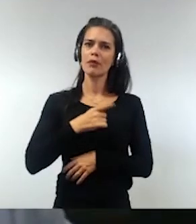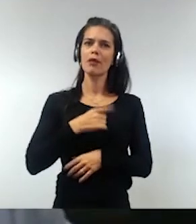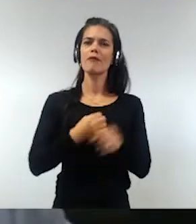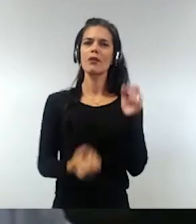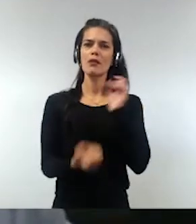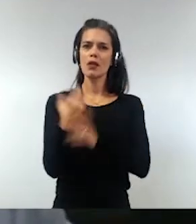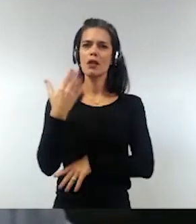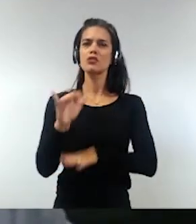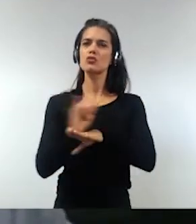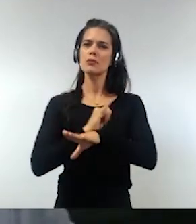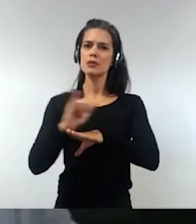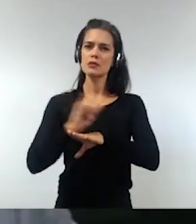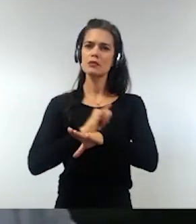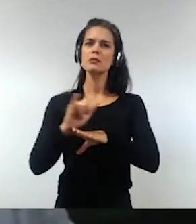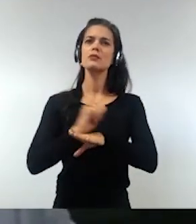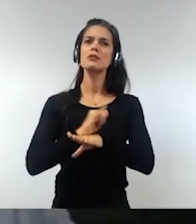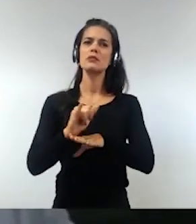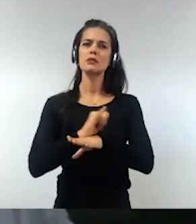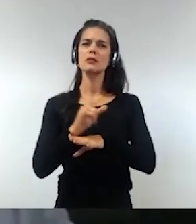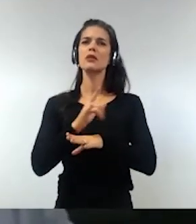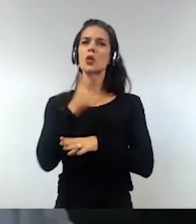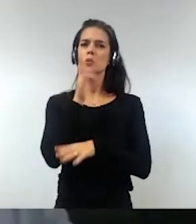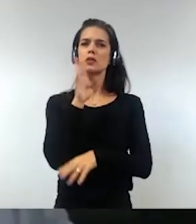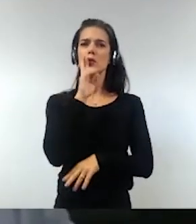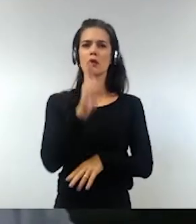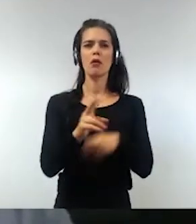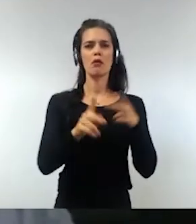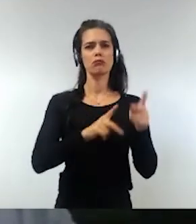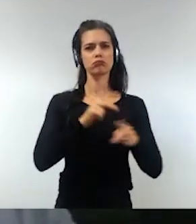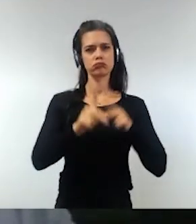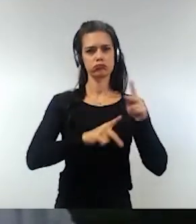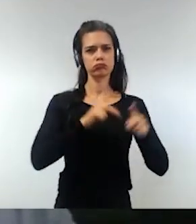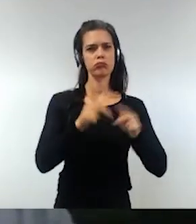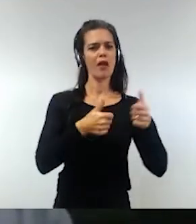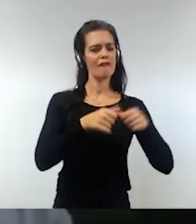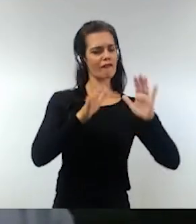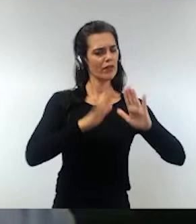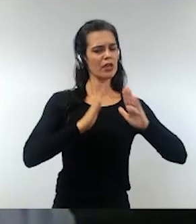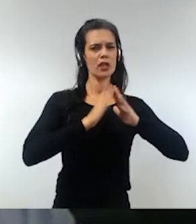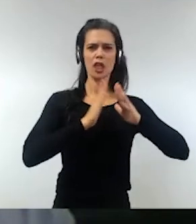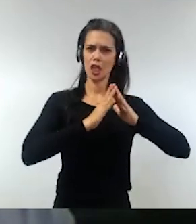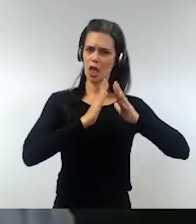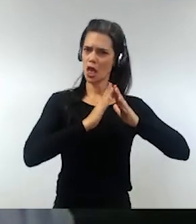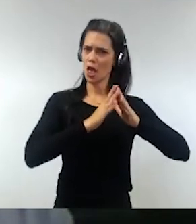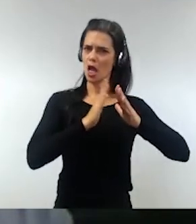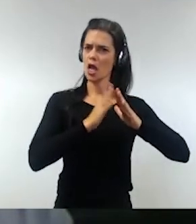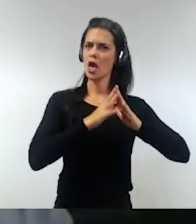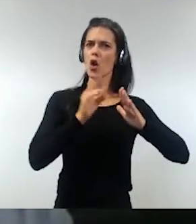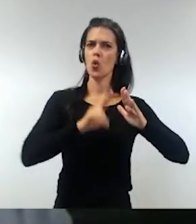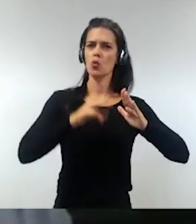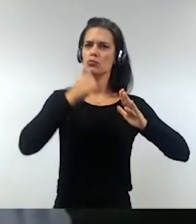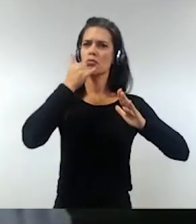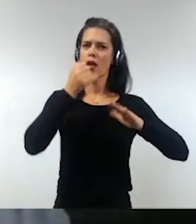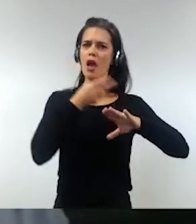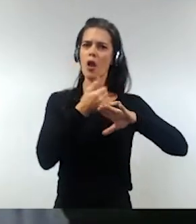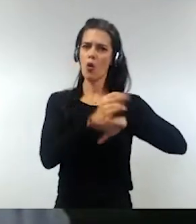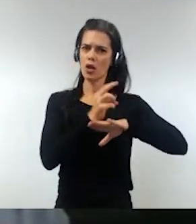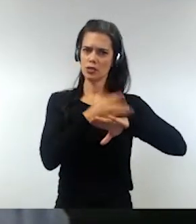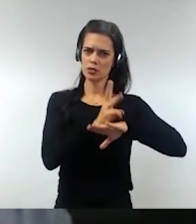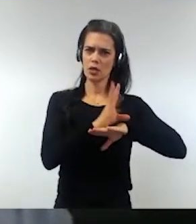instrumentos e teve o resultado. A população, na sua casa, através do telefone, por WhatsApp